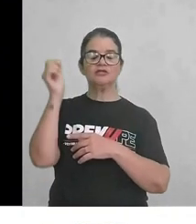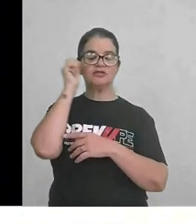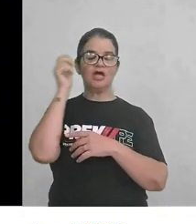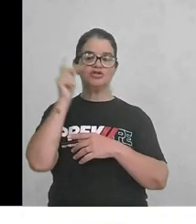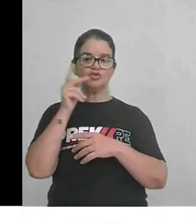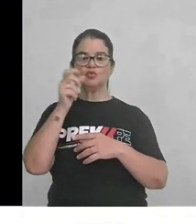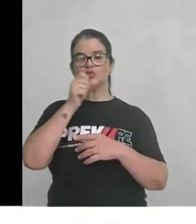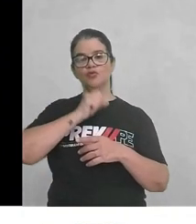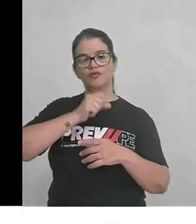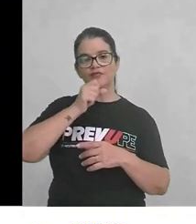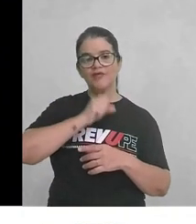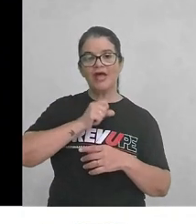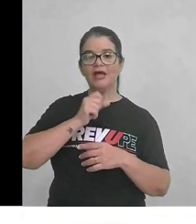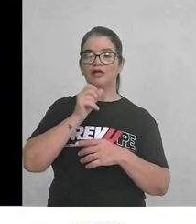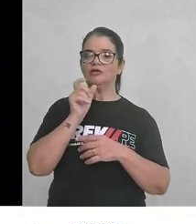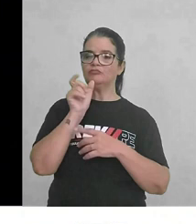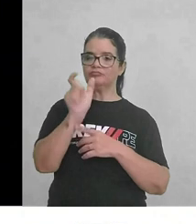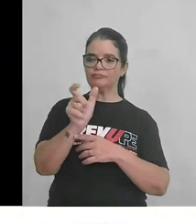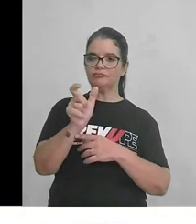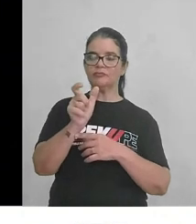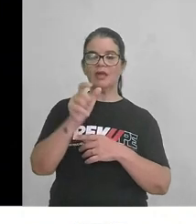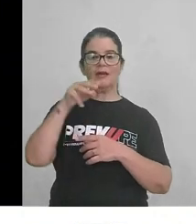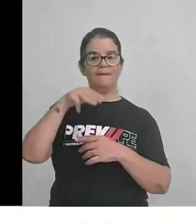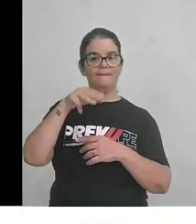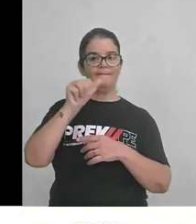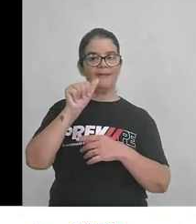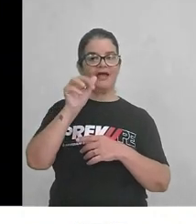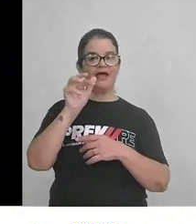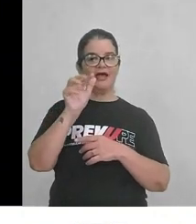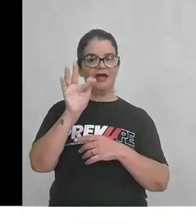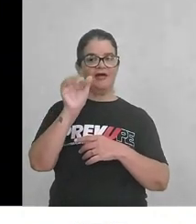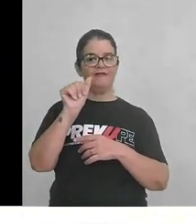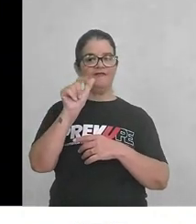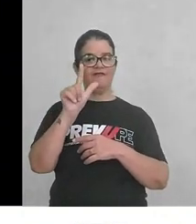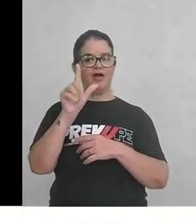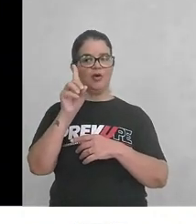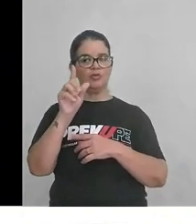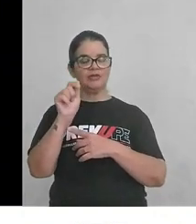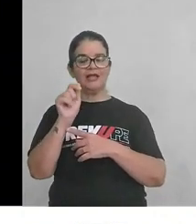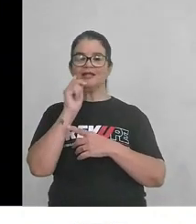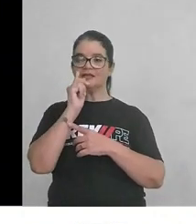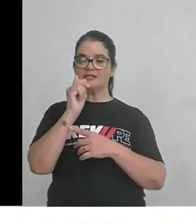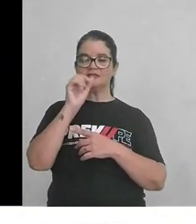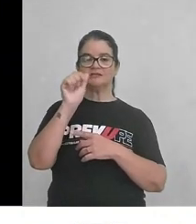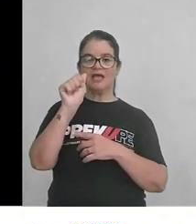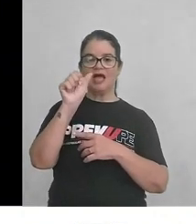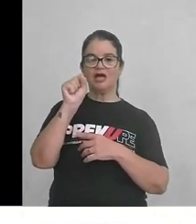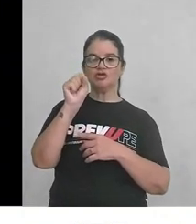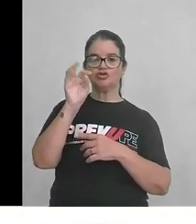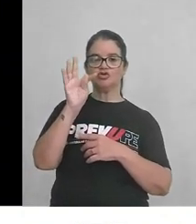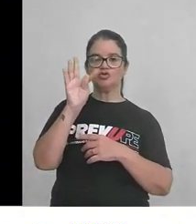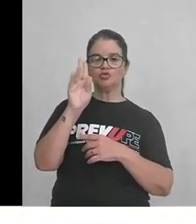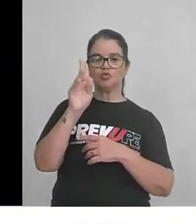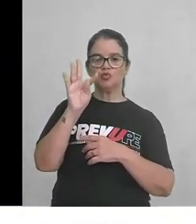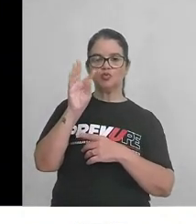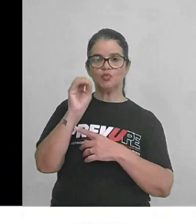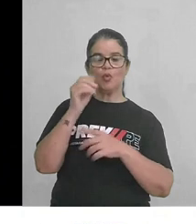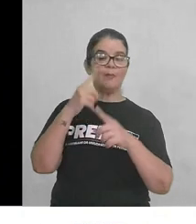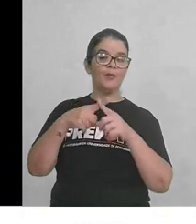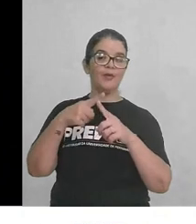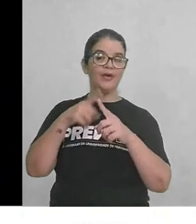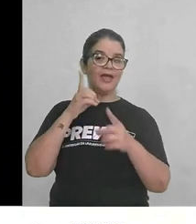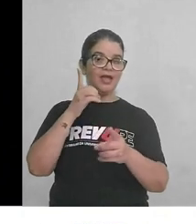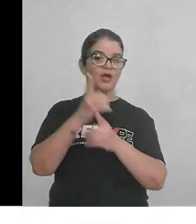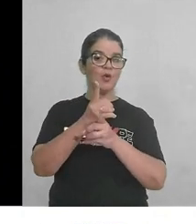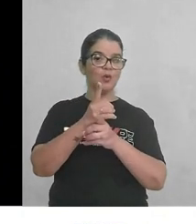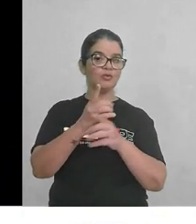chama astuto porque encontra o modelo que ela pede? Não, não tem nenhum